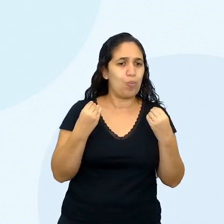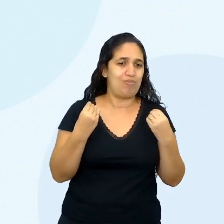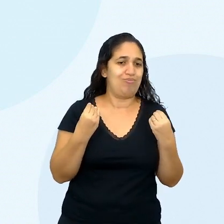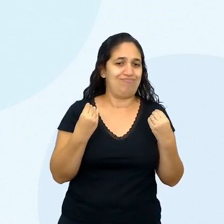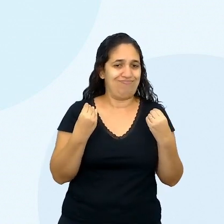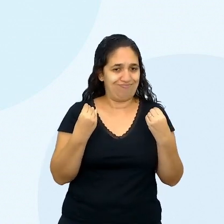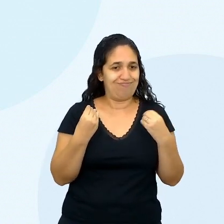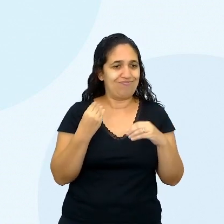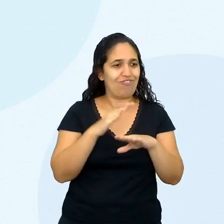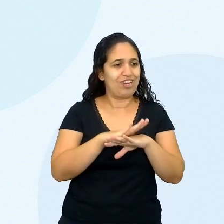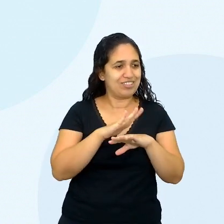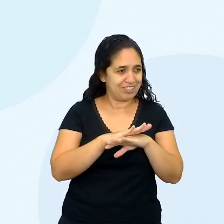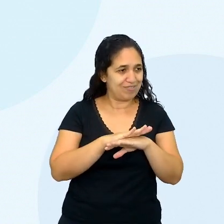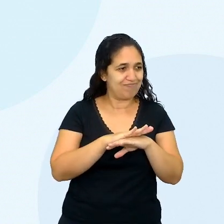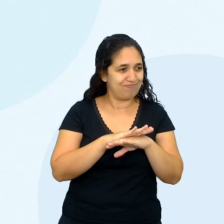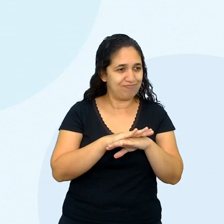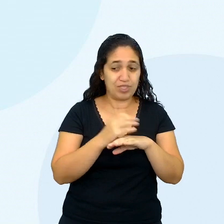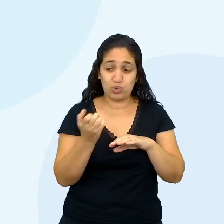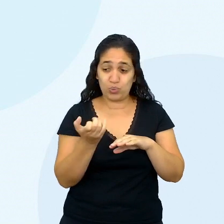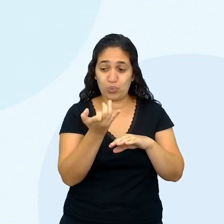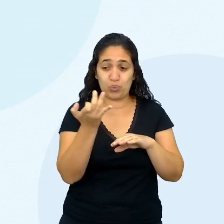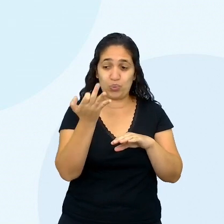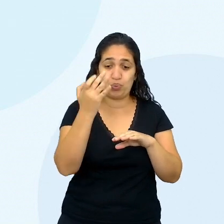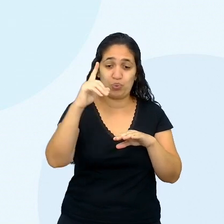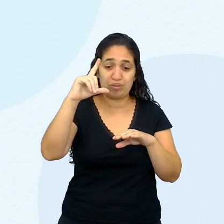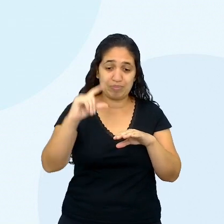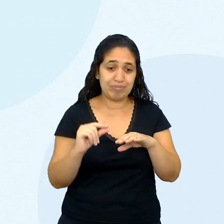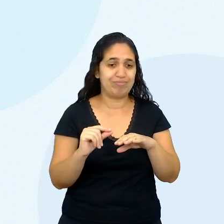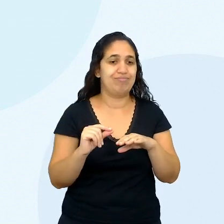agir na direção da redução das emissões?